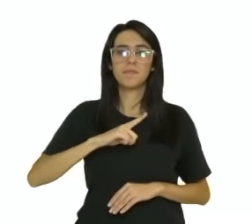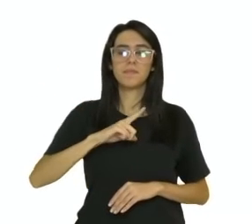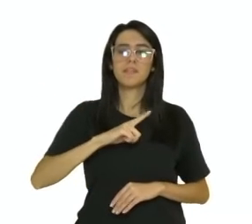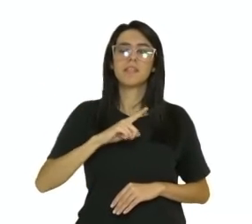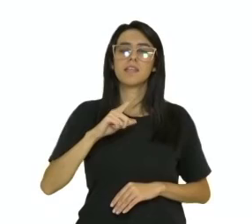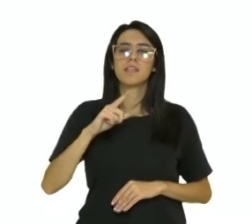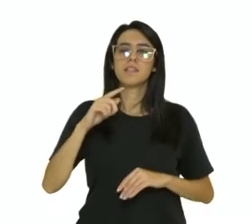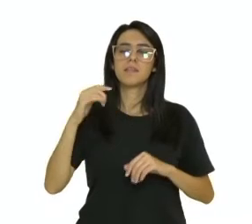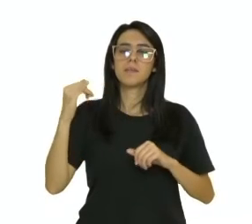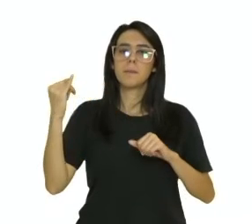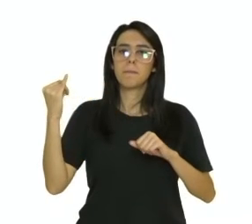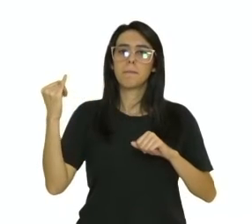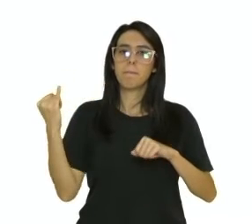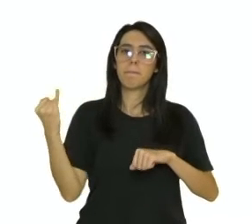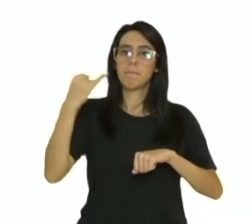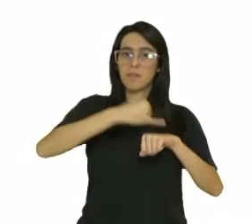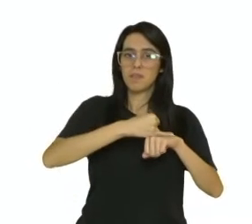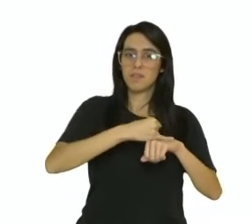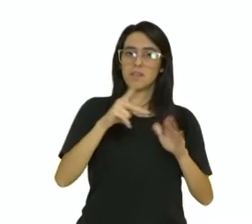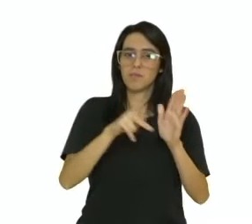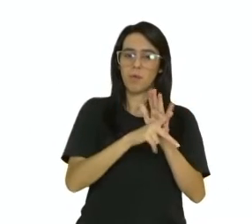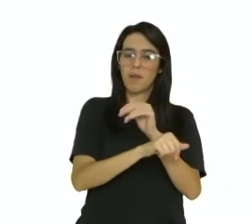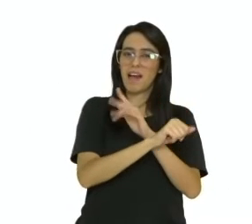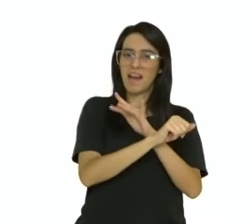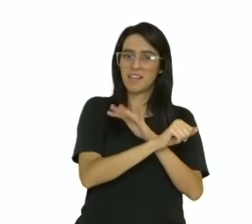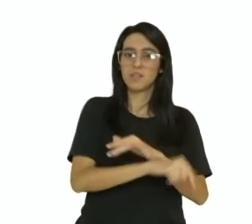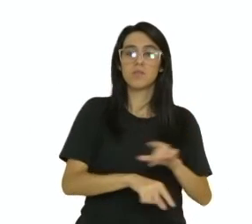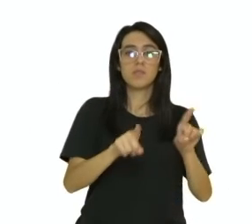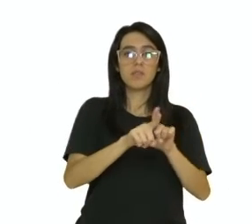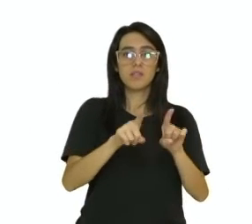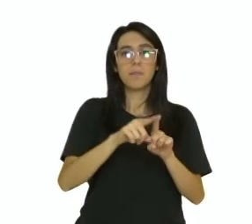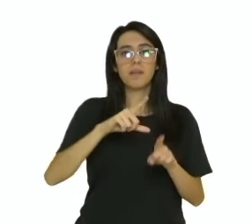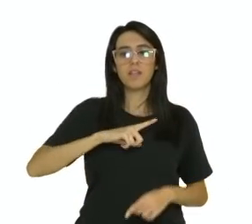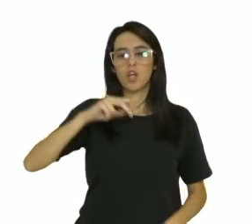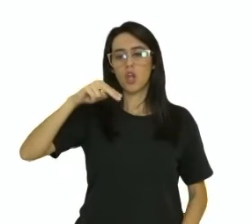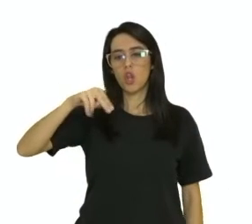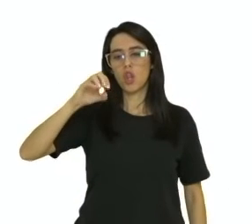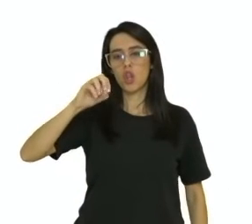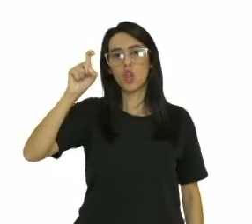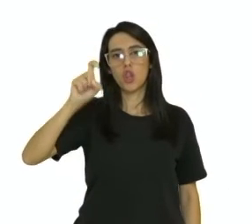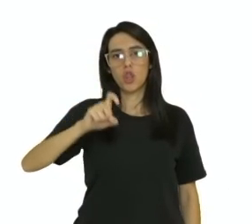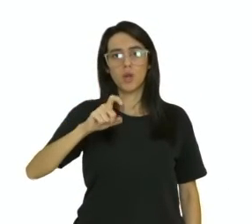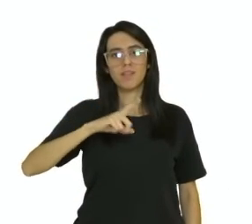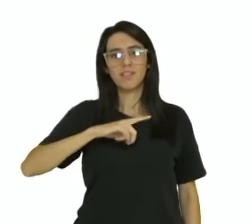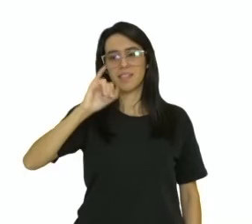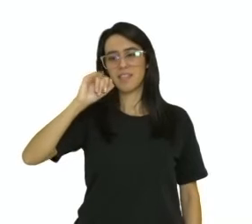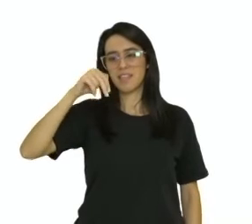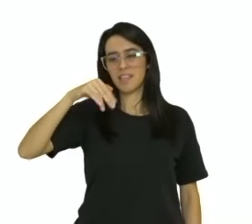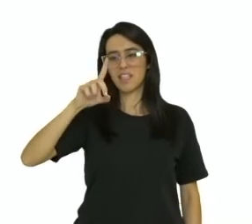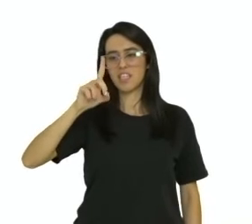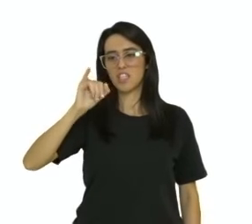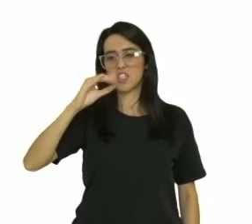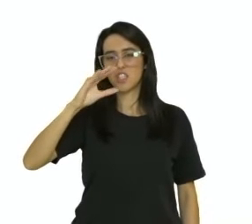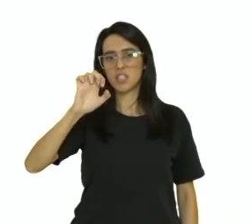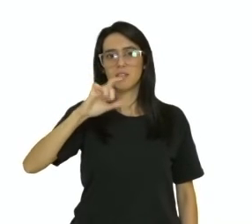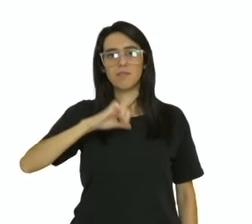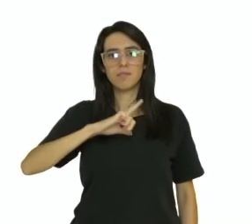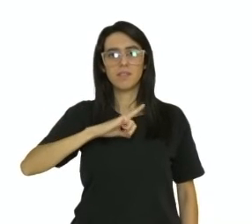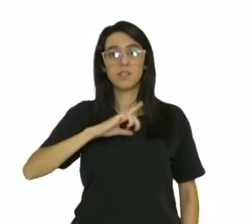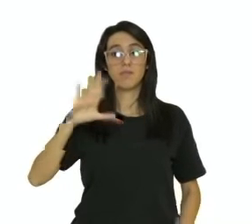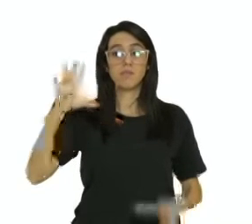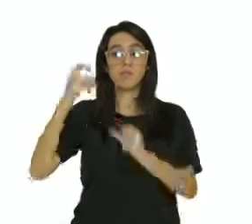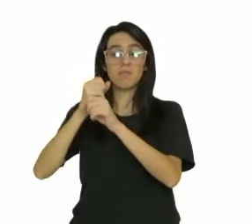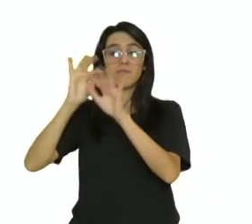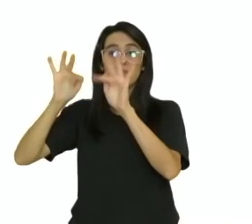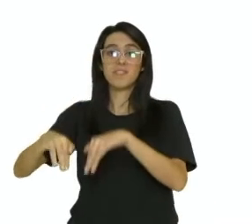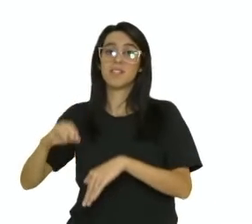de OH- que vem lá do ácido, e aí a gente vai ter os seus NOx e os seus índices para que o somatório final ali dê 0 da